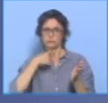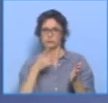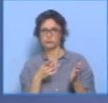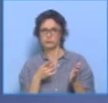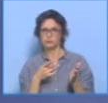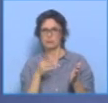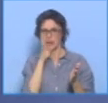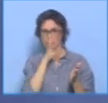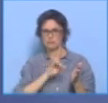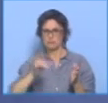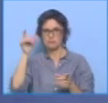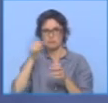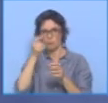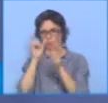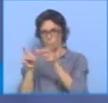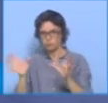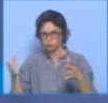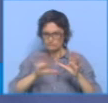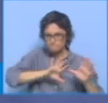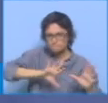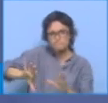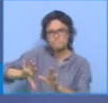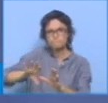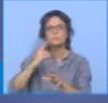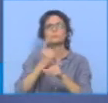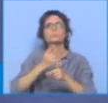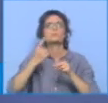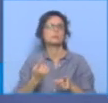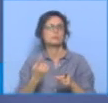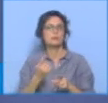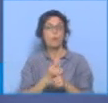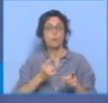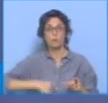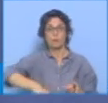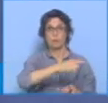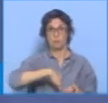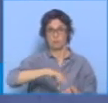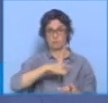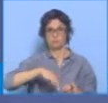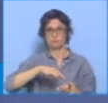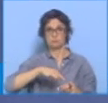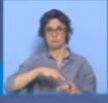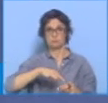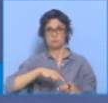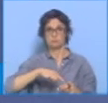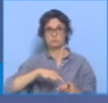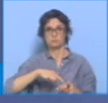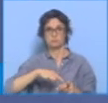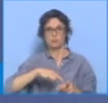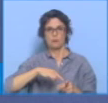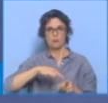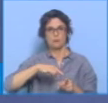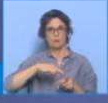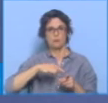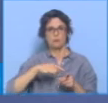estamos em exílio, se o povo de Israel foi para o exílio, não foi por acaso. Foi porque nós sistematicamente fomos infiéis,